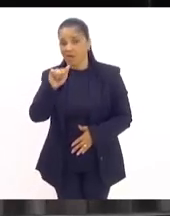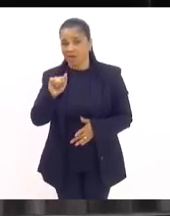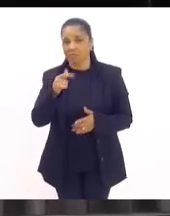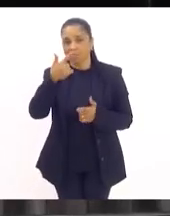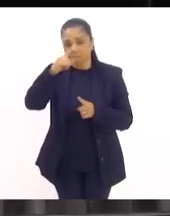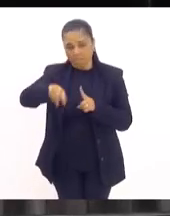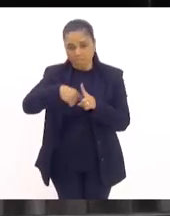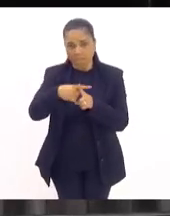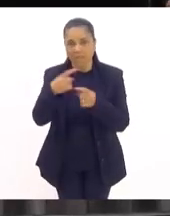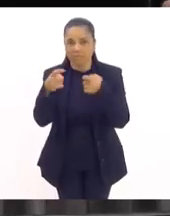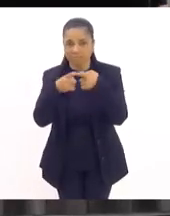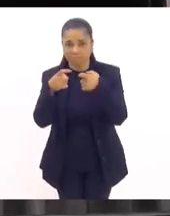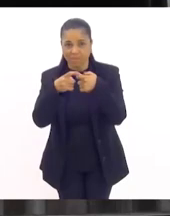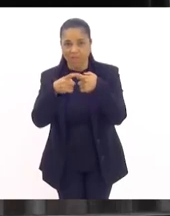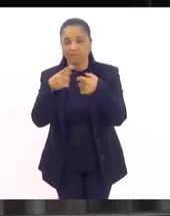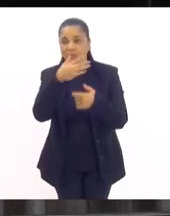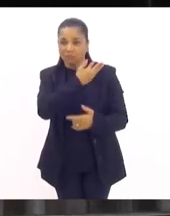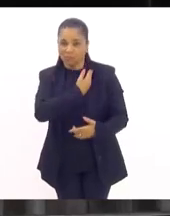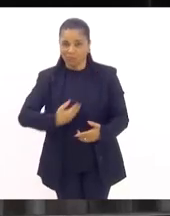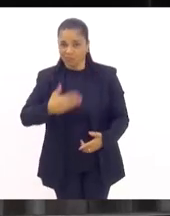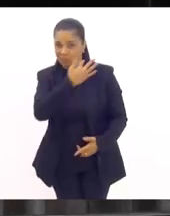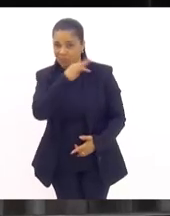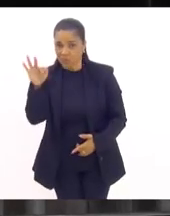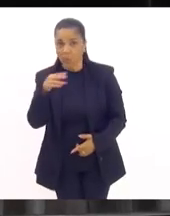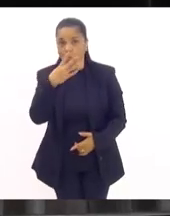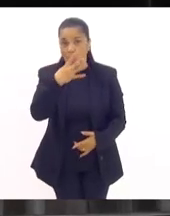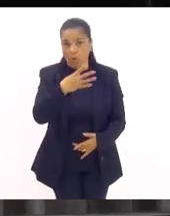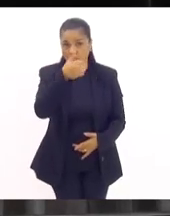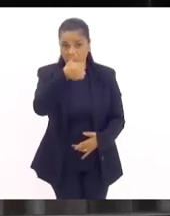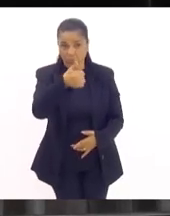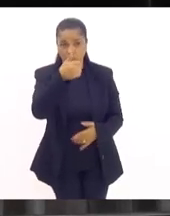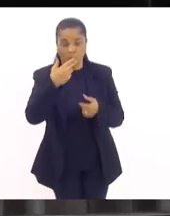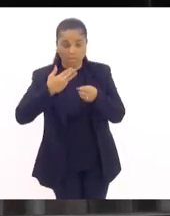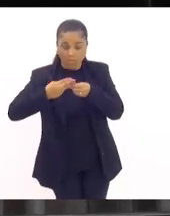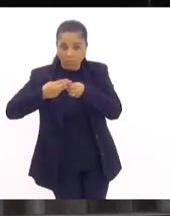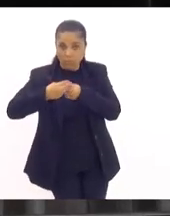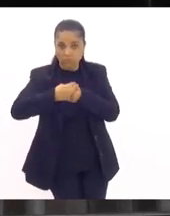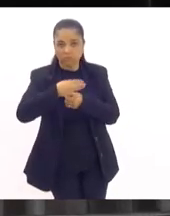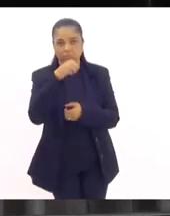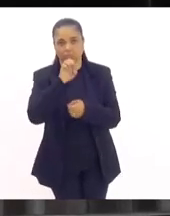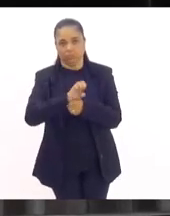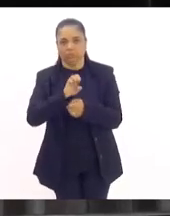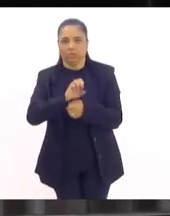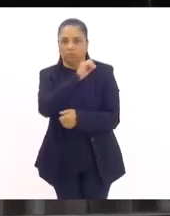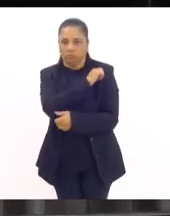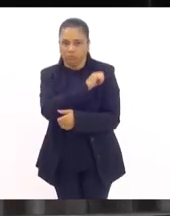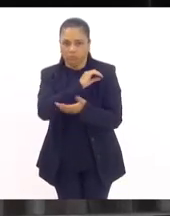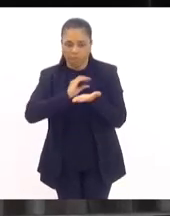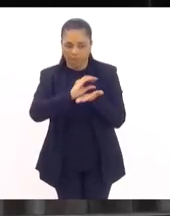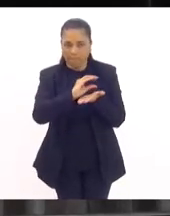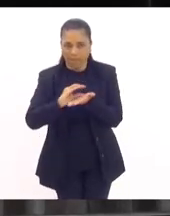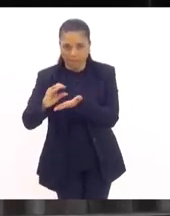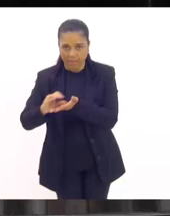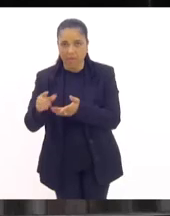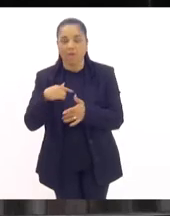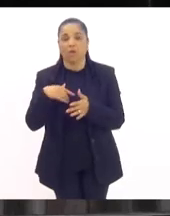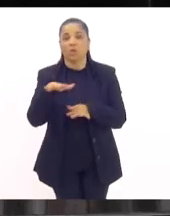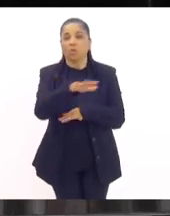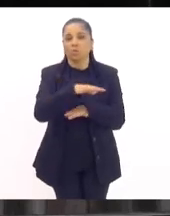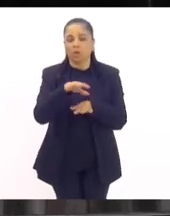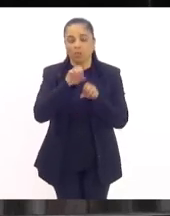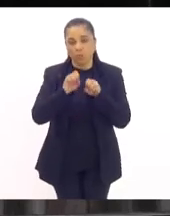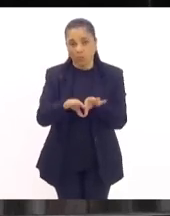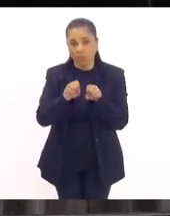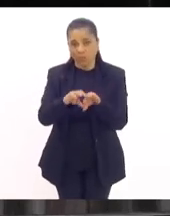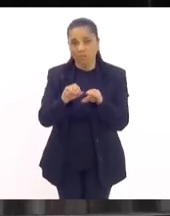governo federal, que vai atender 41 municípios aqui do nosso Estado. No campo educacional,